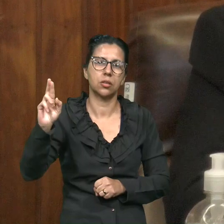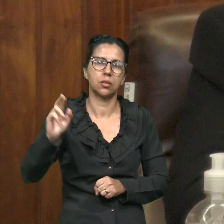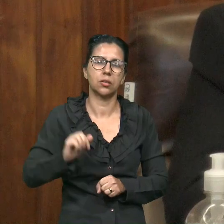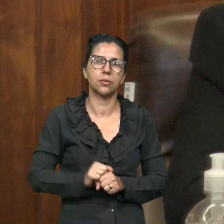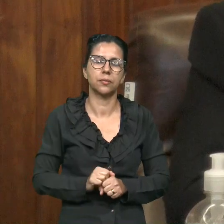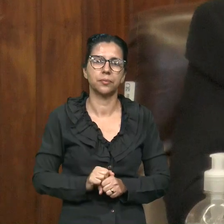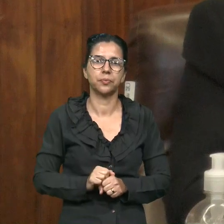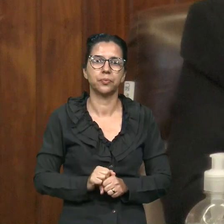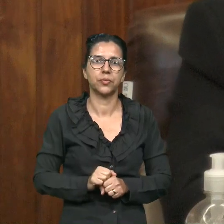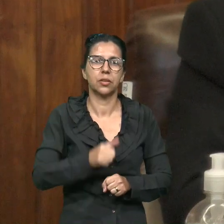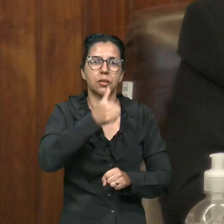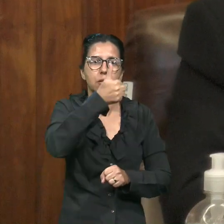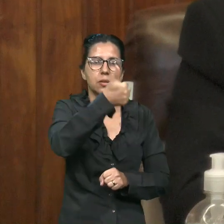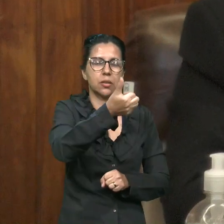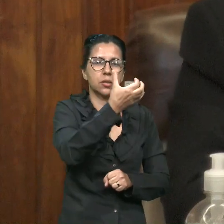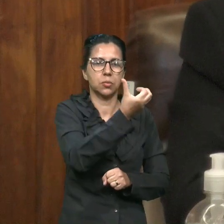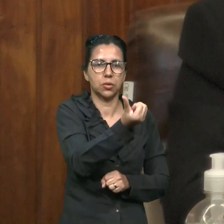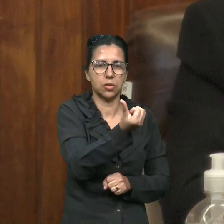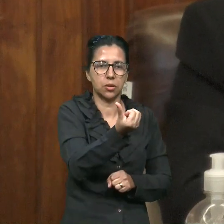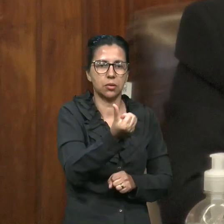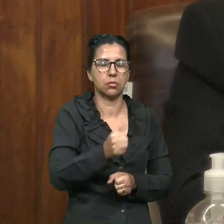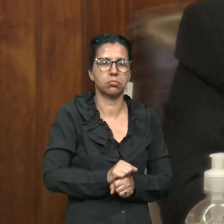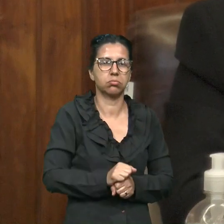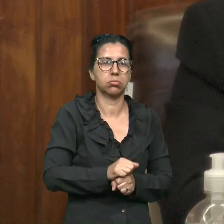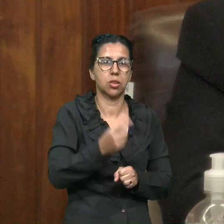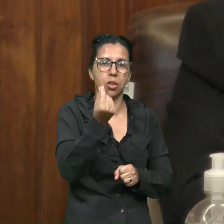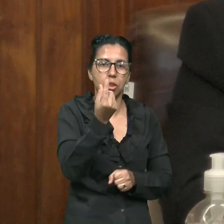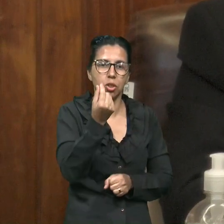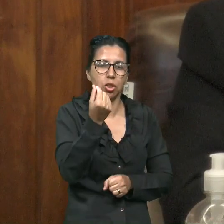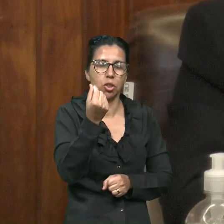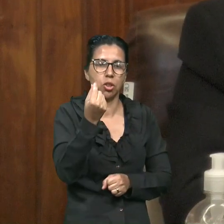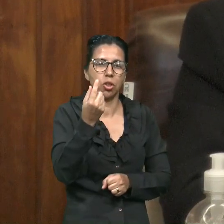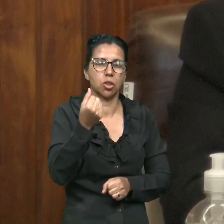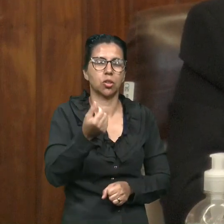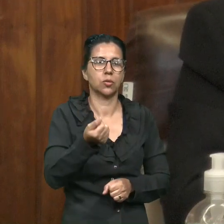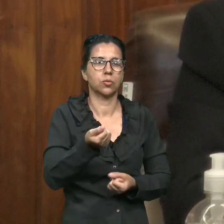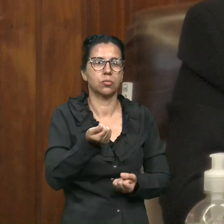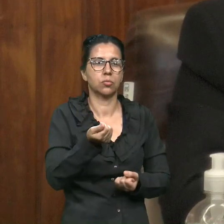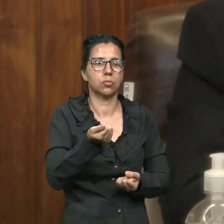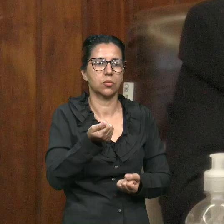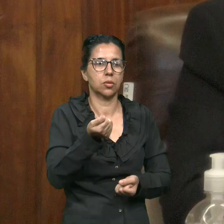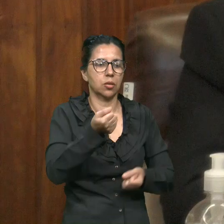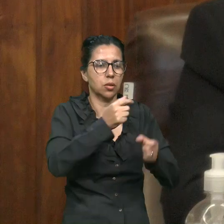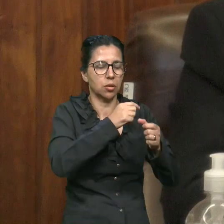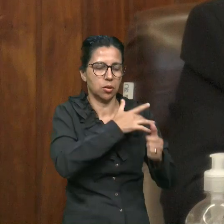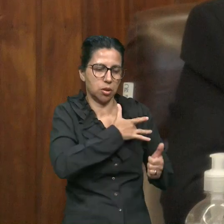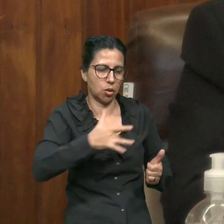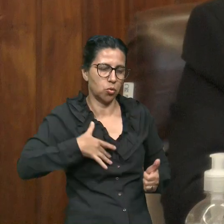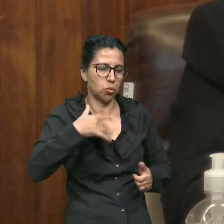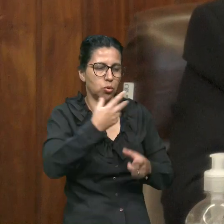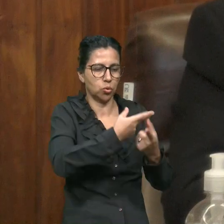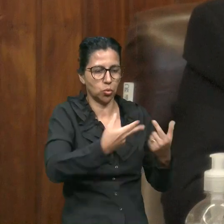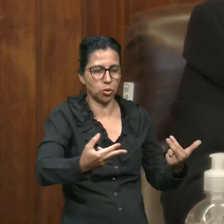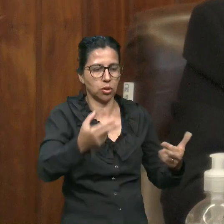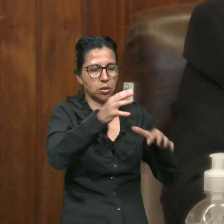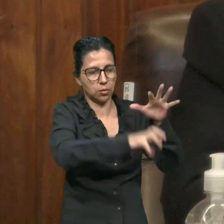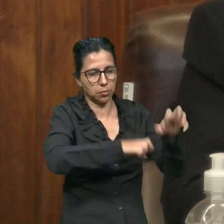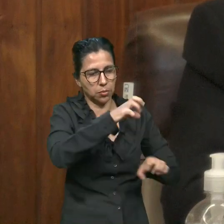R$ 2.560.513,76. 16º, pregão presencial 131/2021, coleta de resíduos da saúde. Valor do contrato,